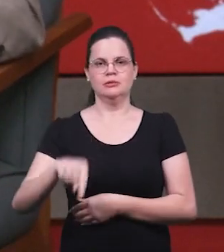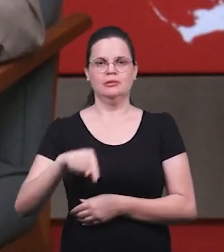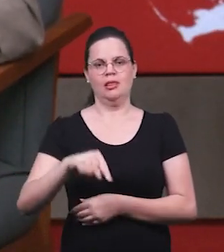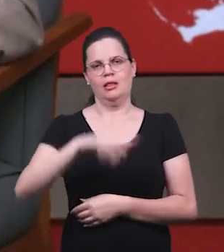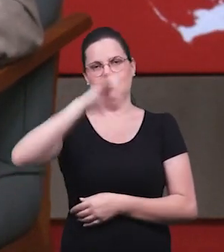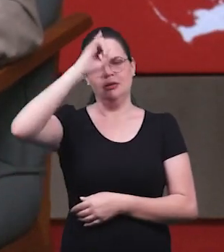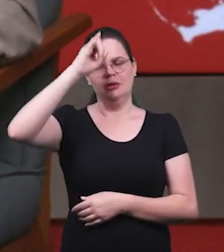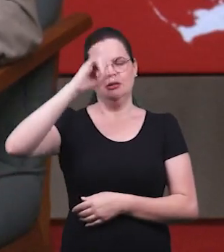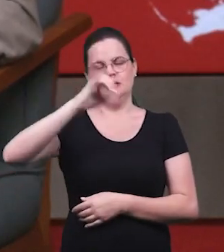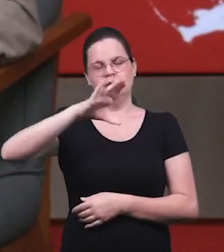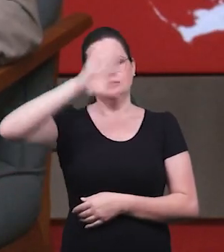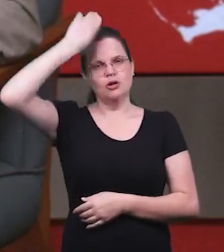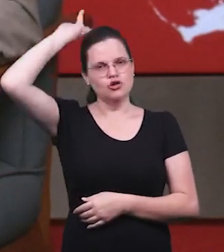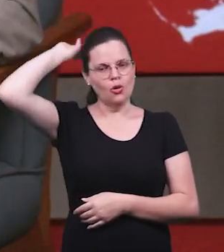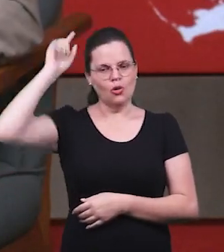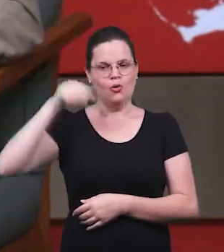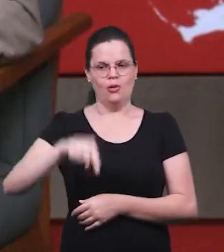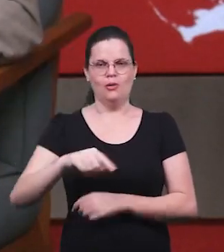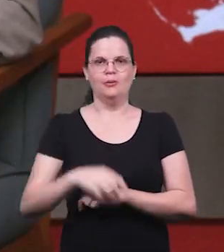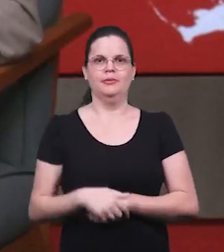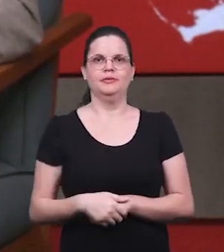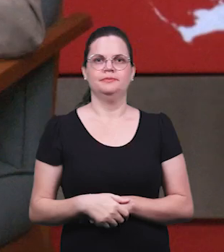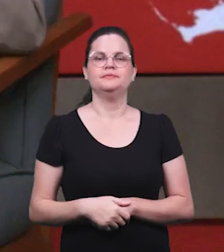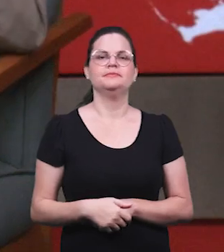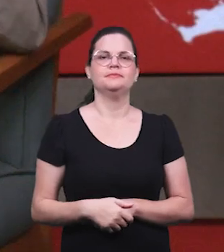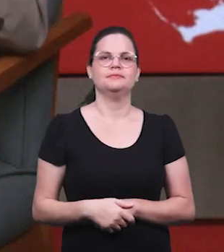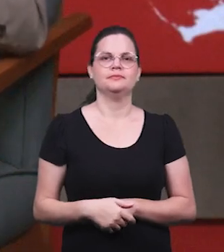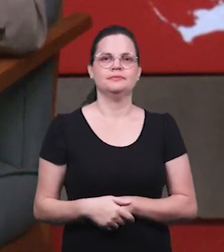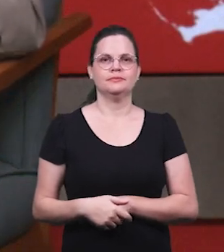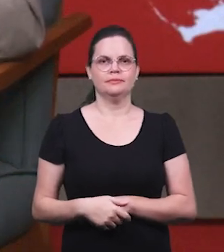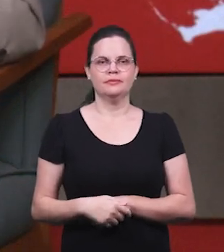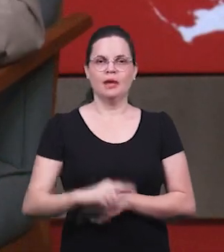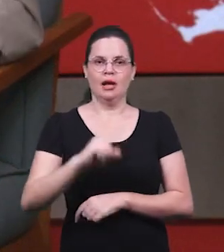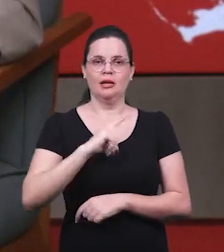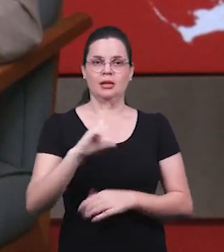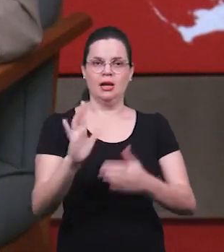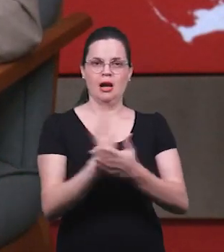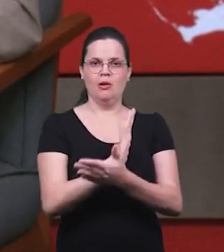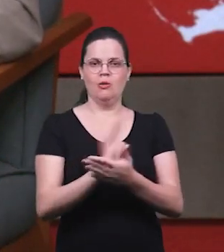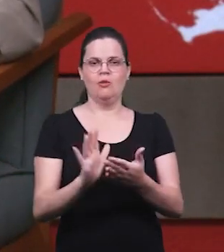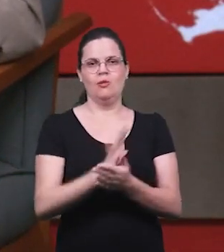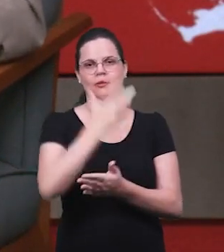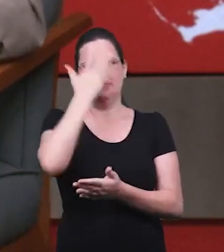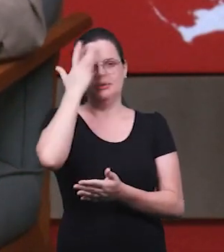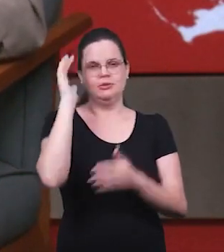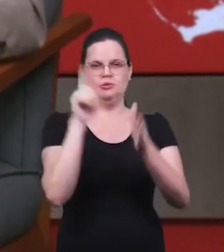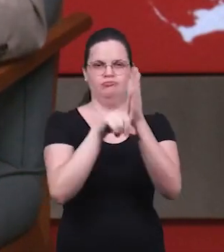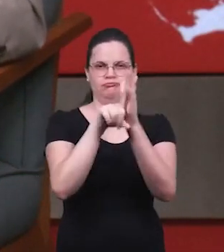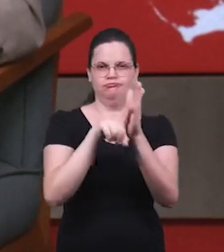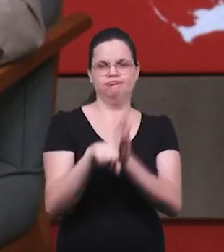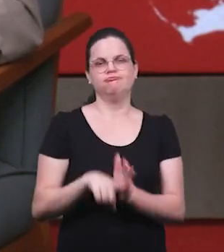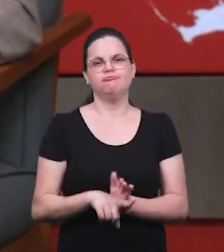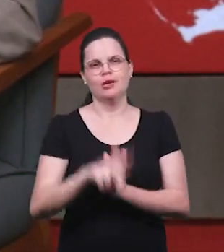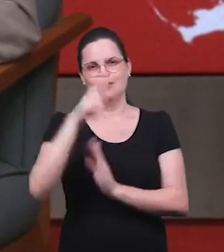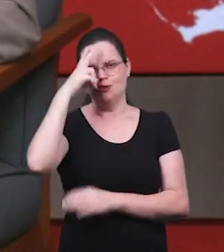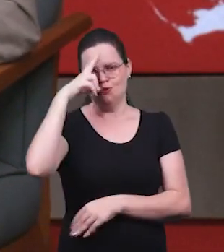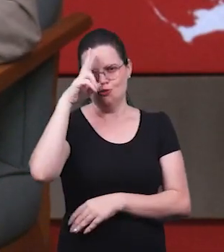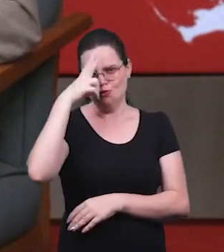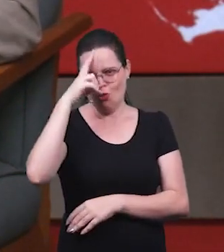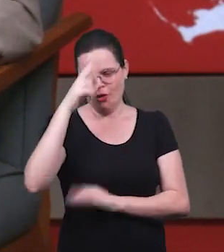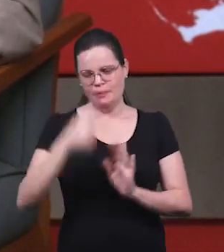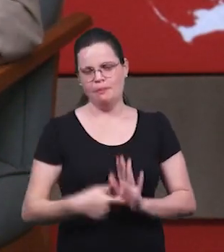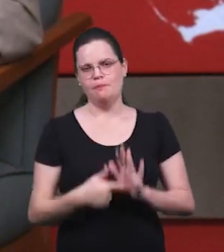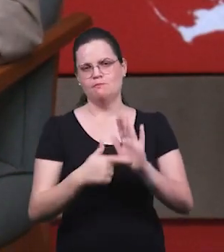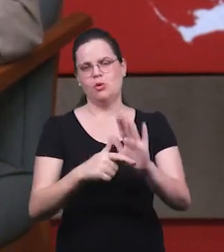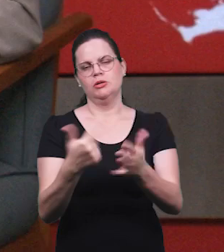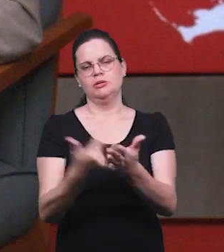relatos, além do capítulo 28, do que aconteceu. Alguns historiadores dizem que ele é martirizado aí em Roma